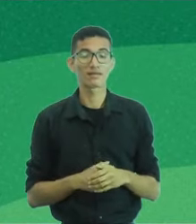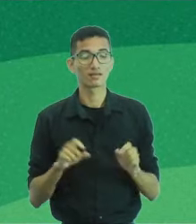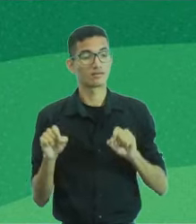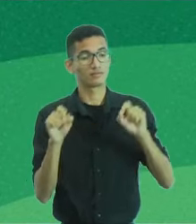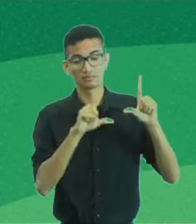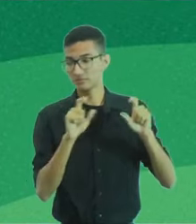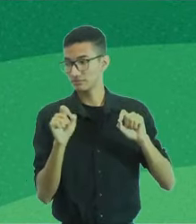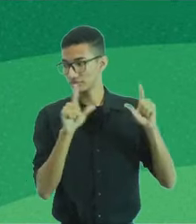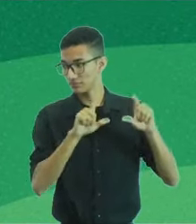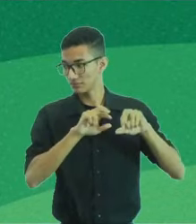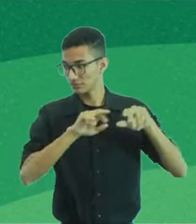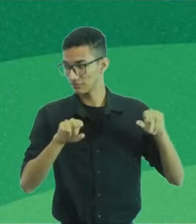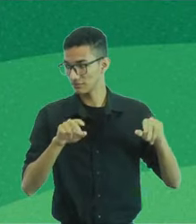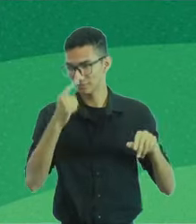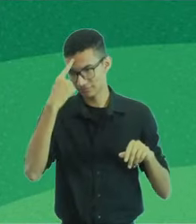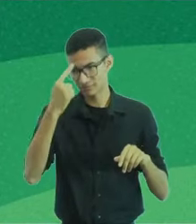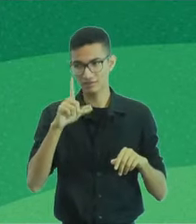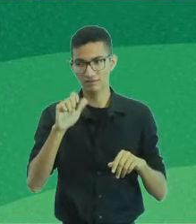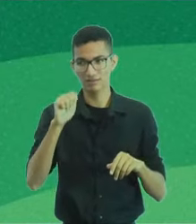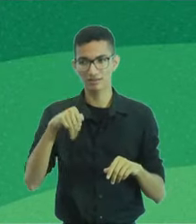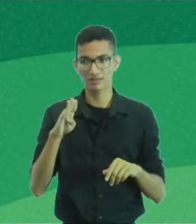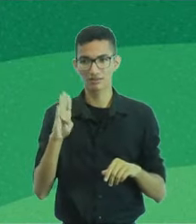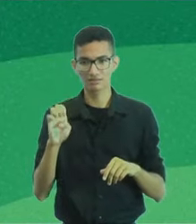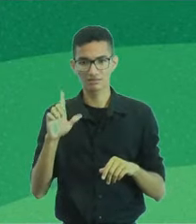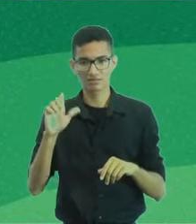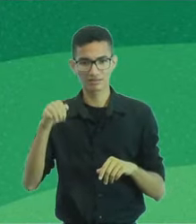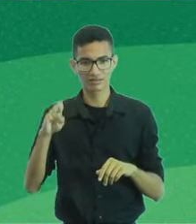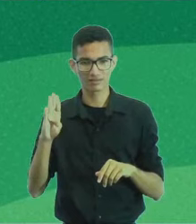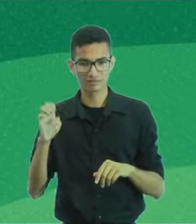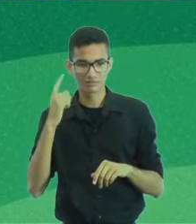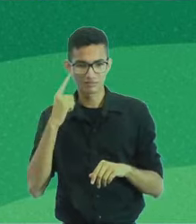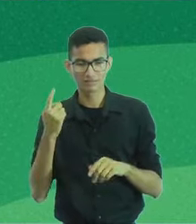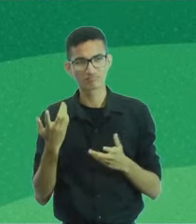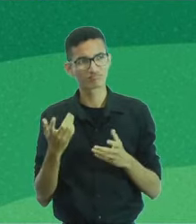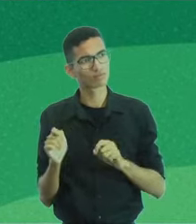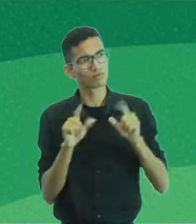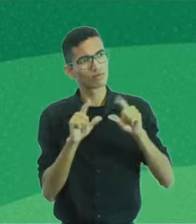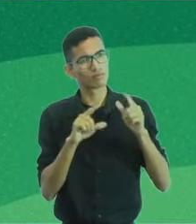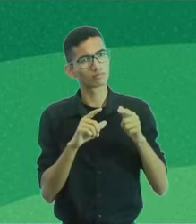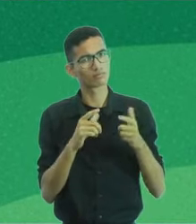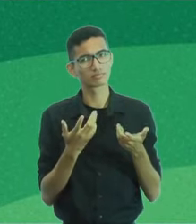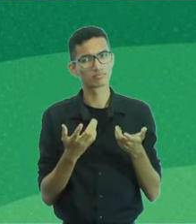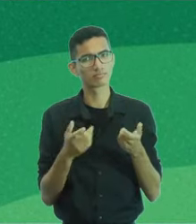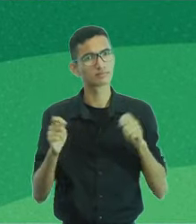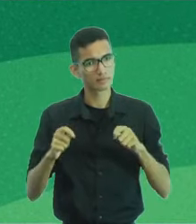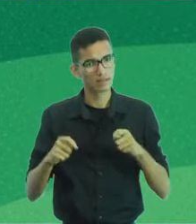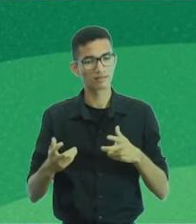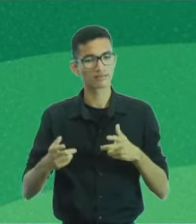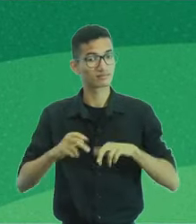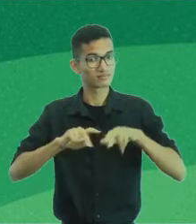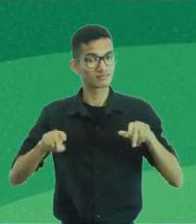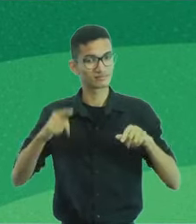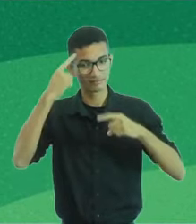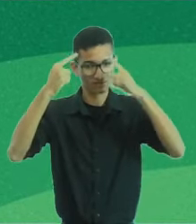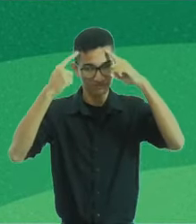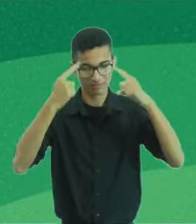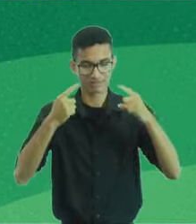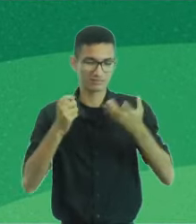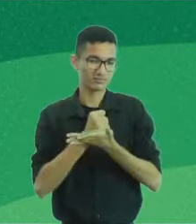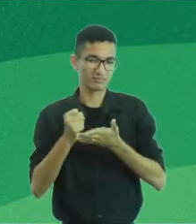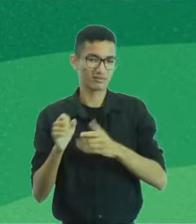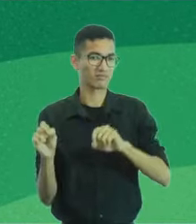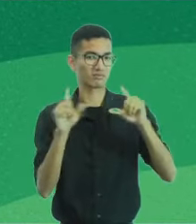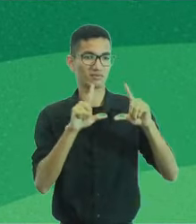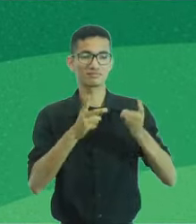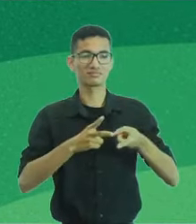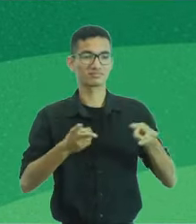slides sabe de lambe lambe um dia eu pensei porque não fazer isso ideias estúpidas mas agora já tá feito então vou ter